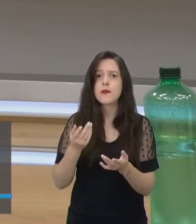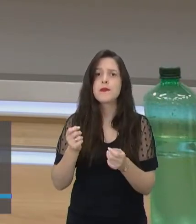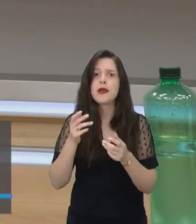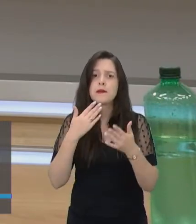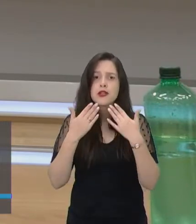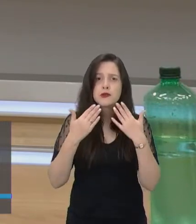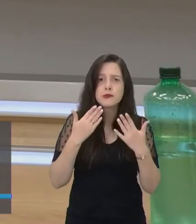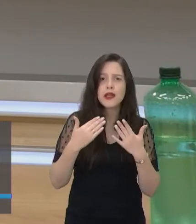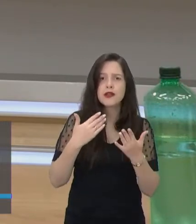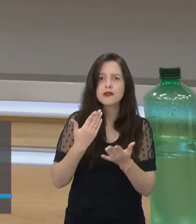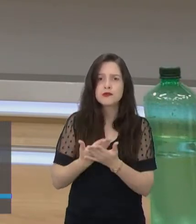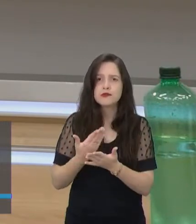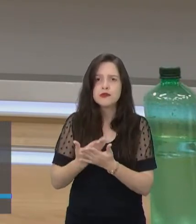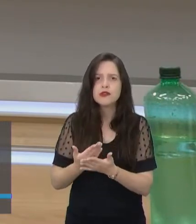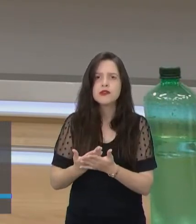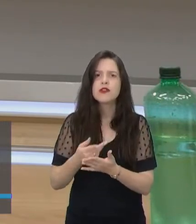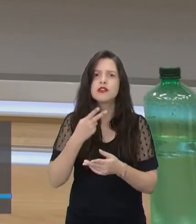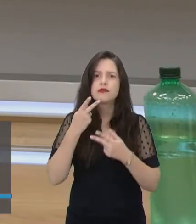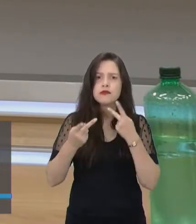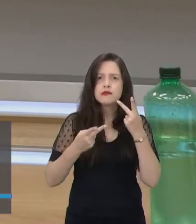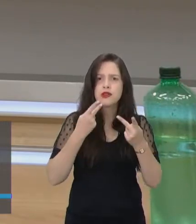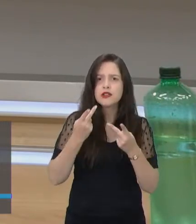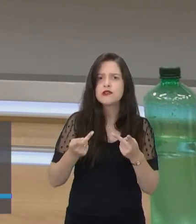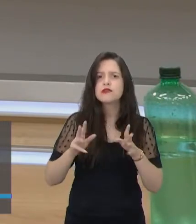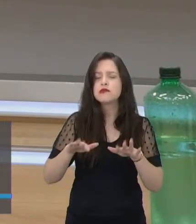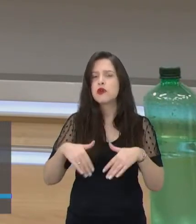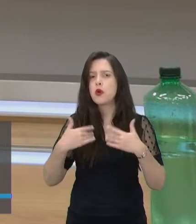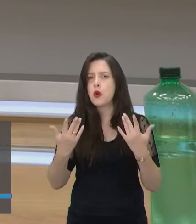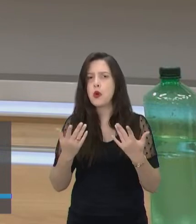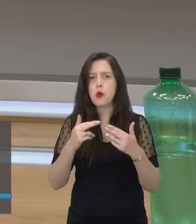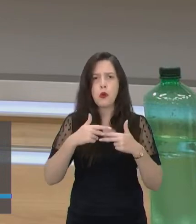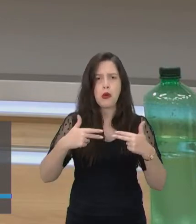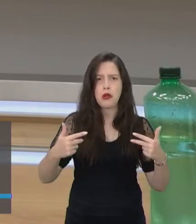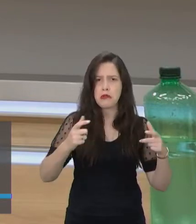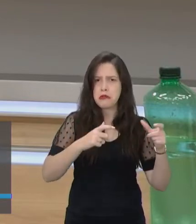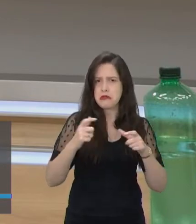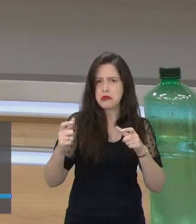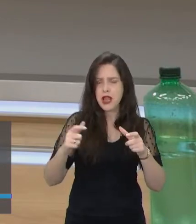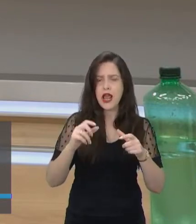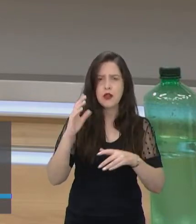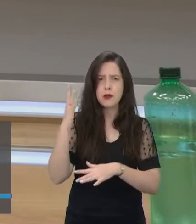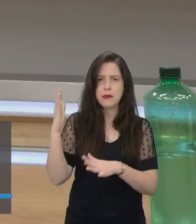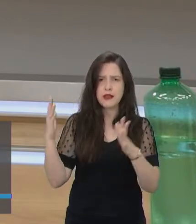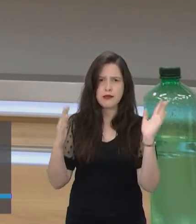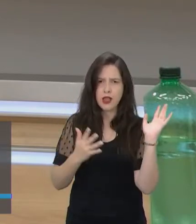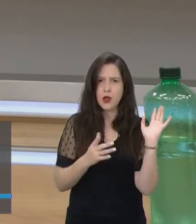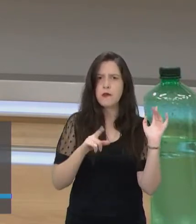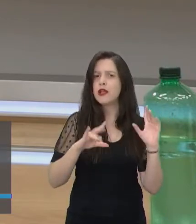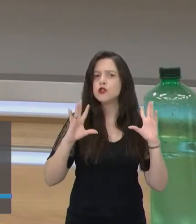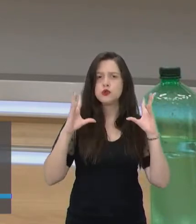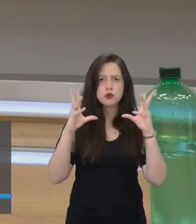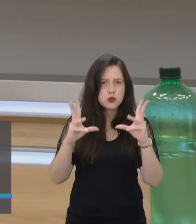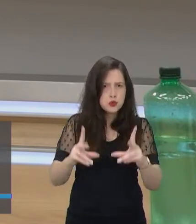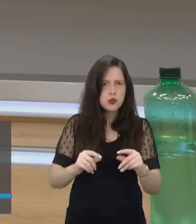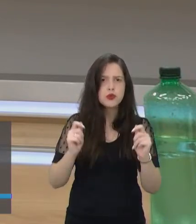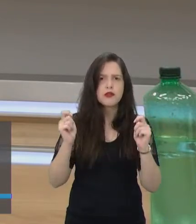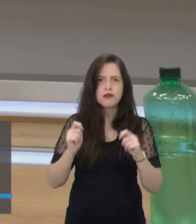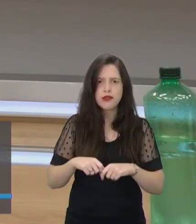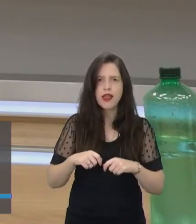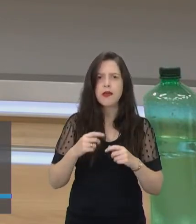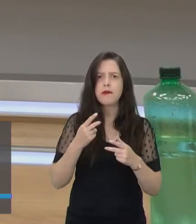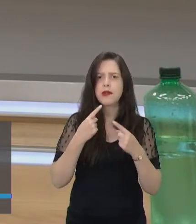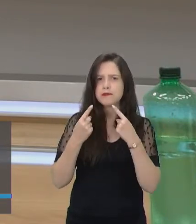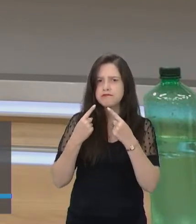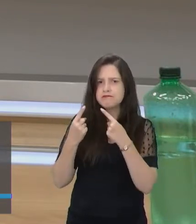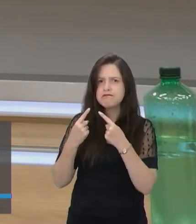também da taxa, a gente não deixa de falar, seja do descarte, seja da questão socioambiental. Todas as coisas sempre estão tão interligadas que quando a gente fala de